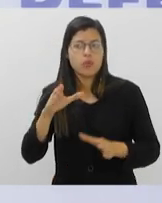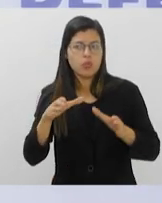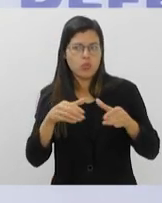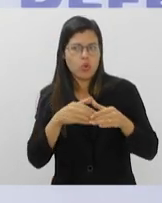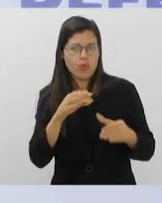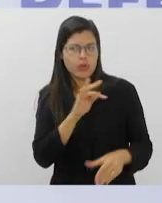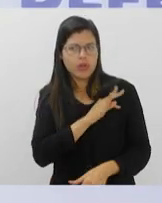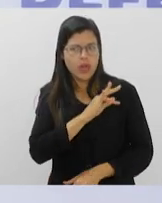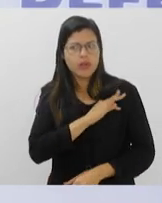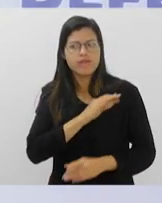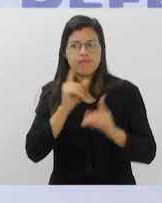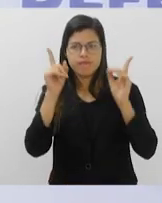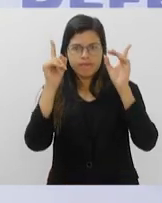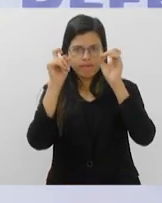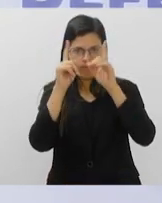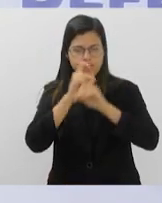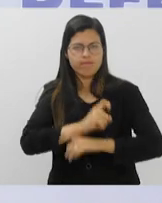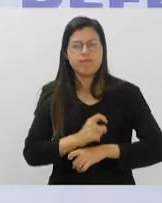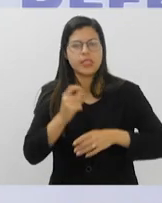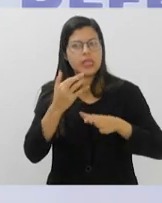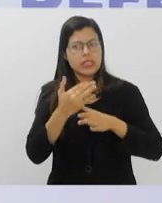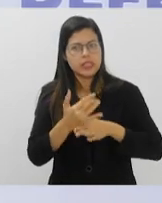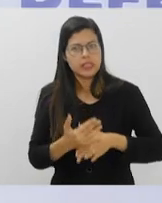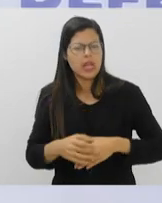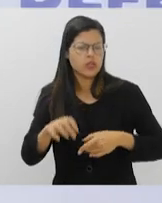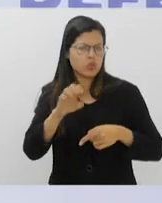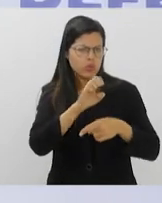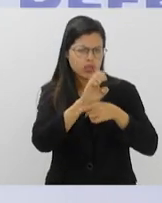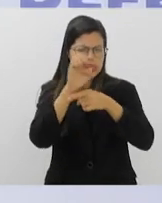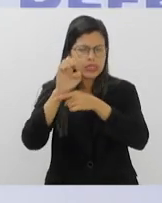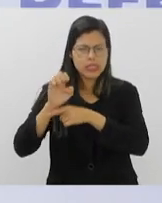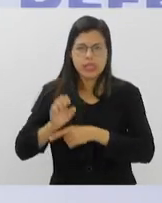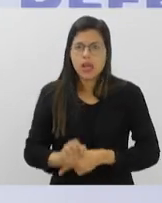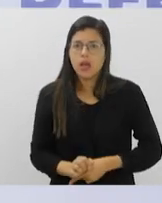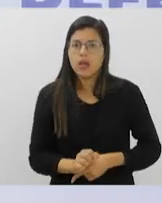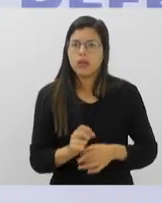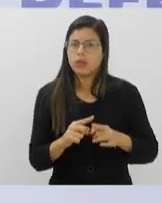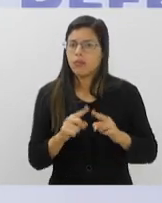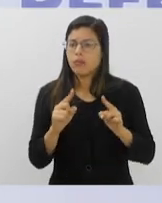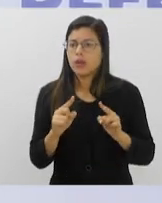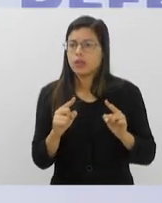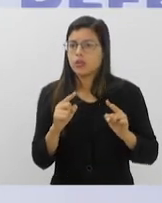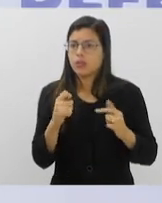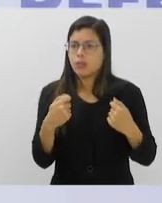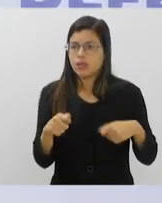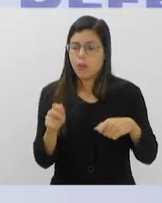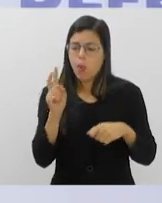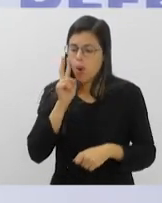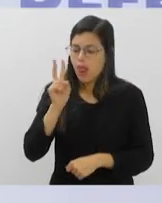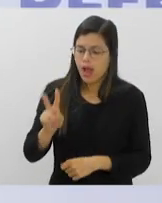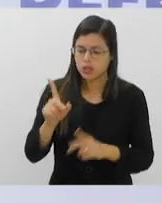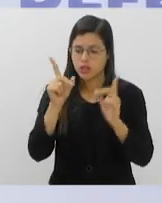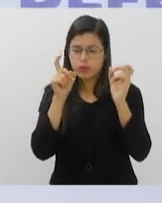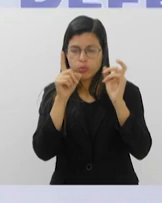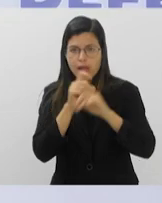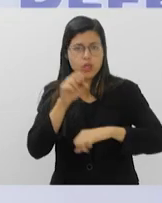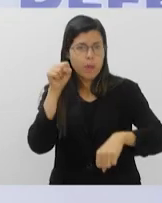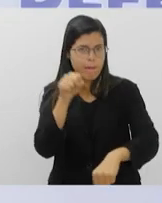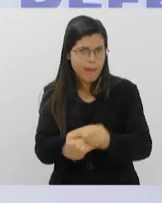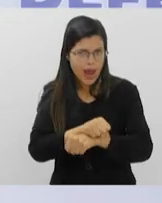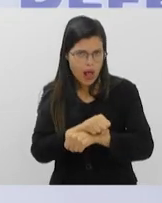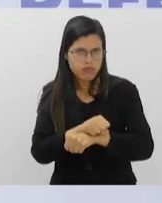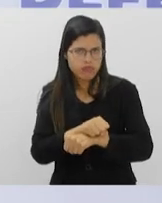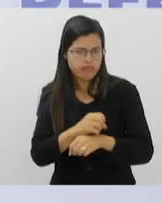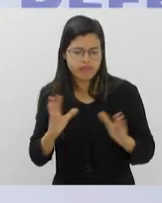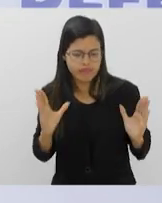uma uma dificuldade dos municípios de estados mas nós não temos que ver essa dificuldade de cruzar os braços eu costumo